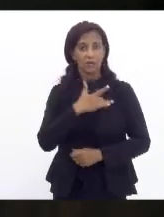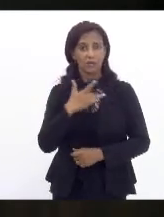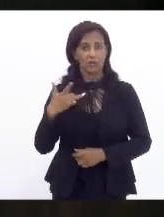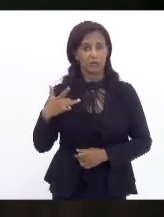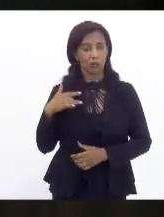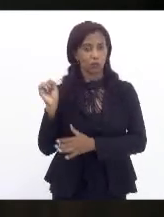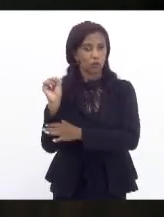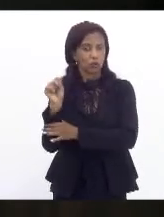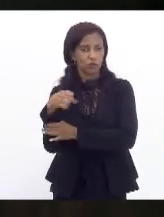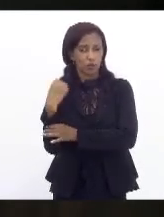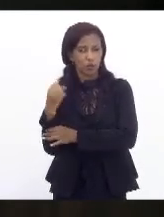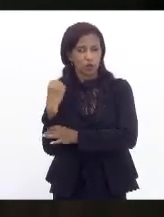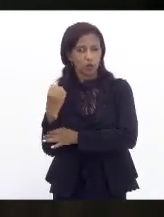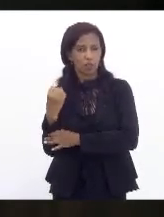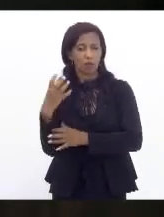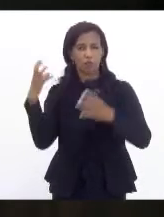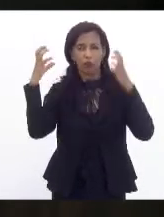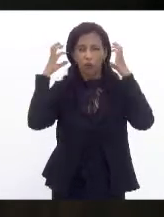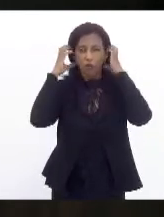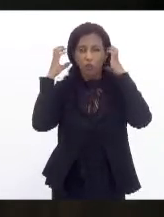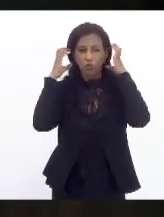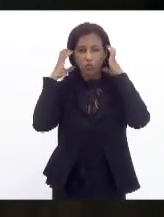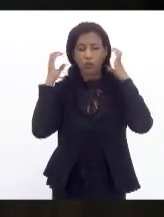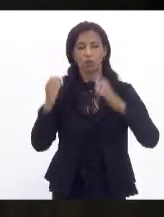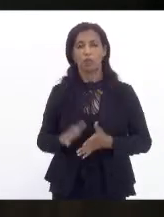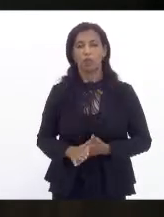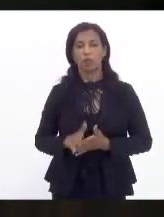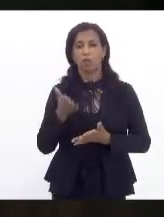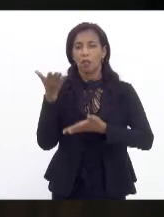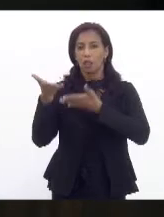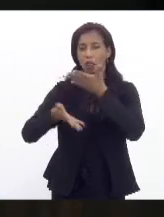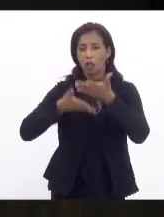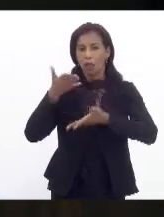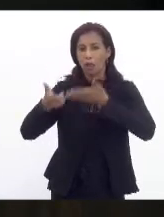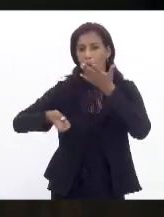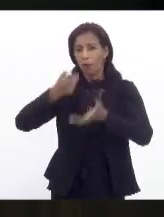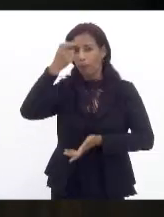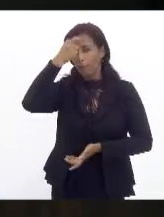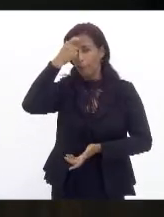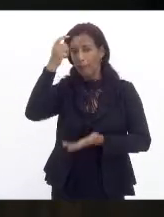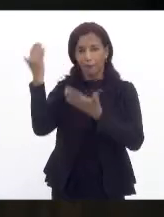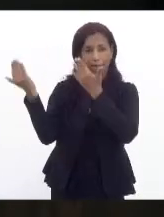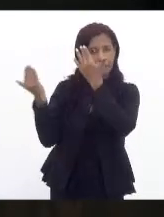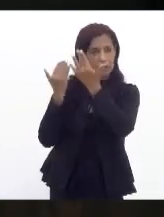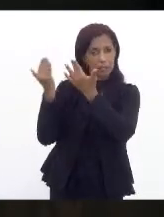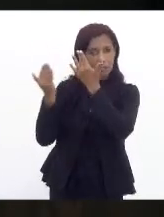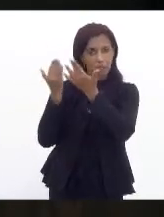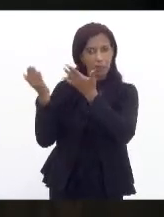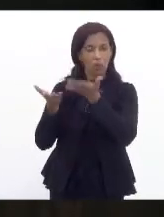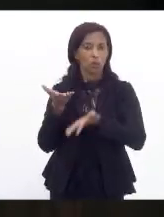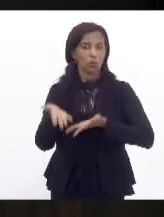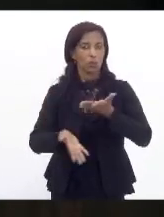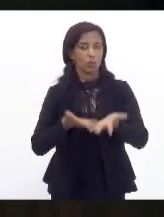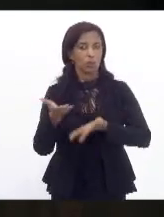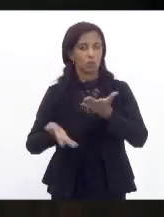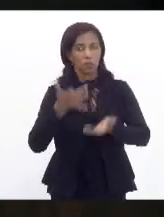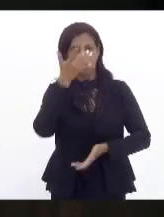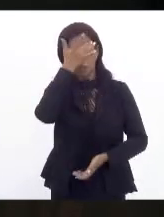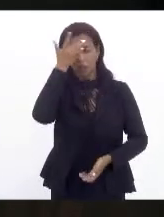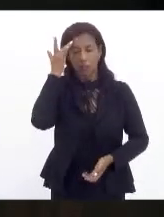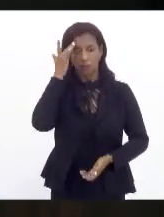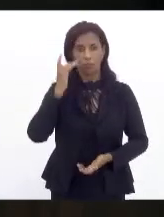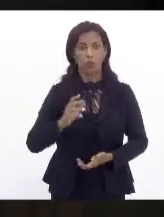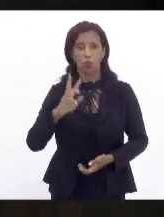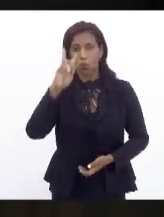de fisioterapia, fonoaudiologia, terapia ocupacional e psicoterapia no tratamento das pessoas